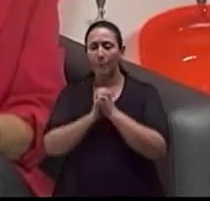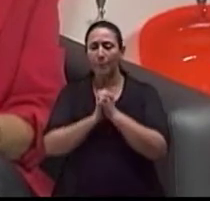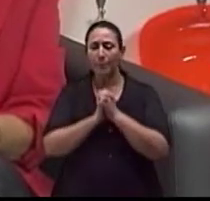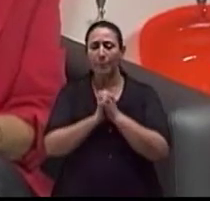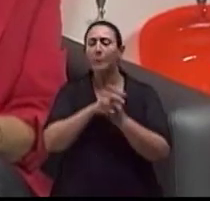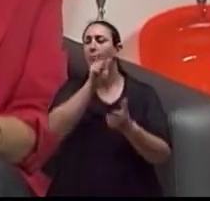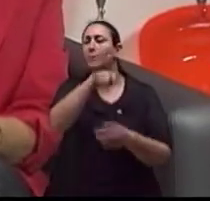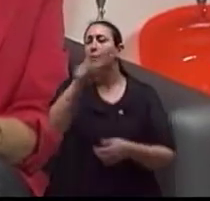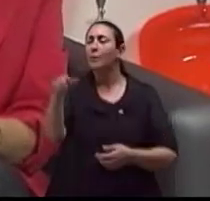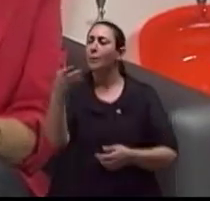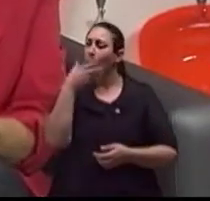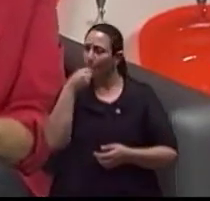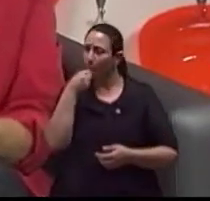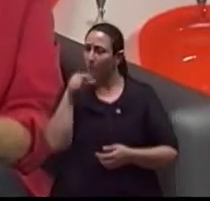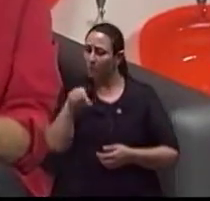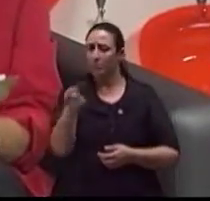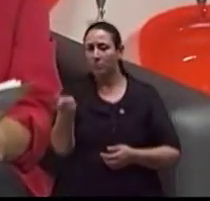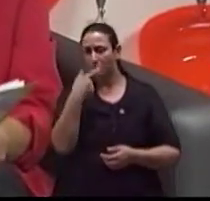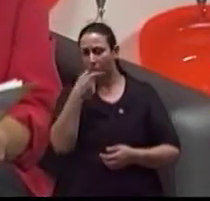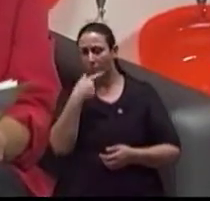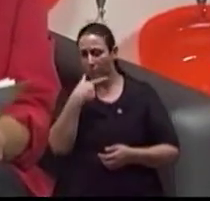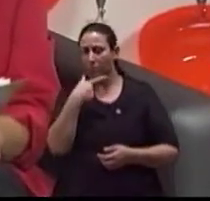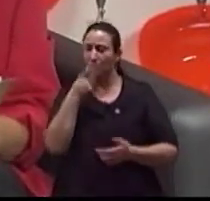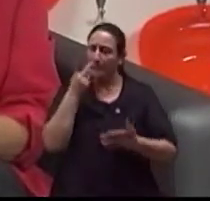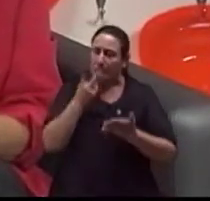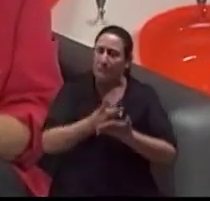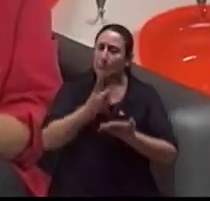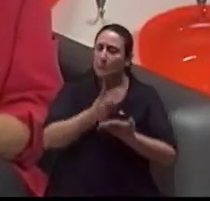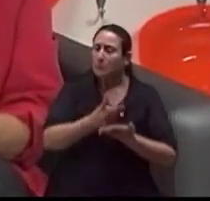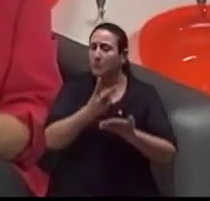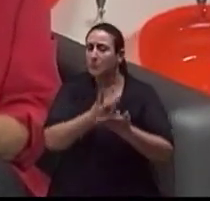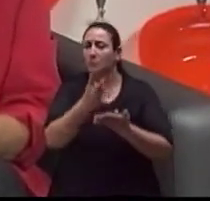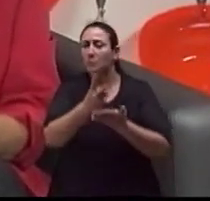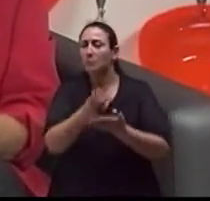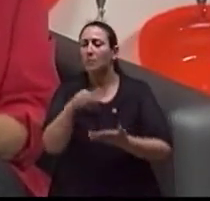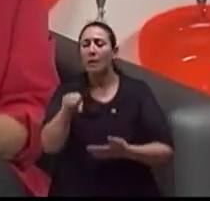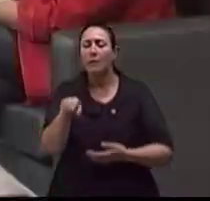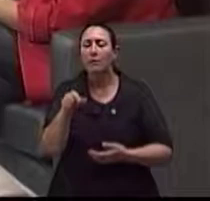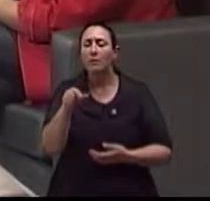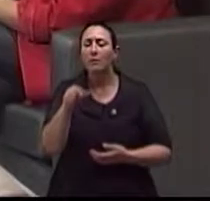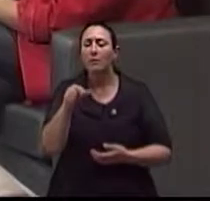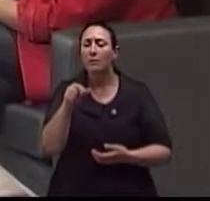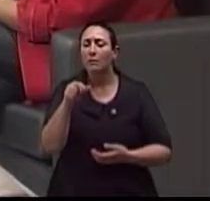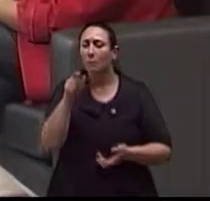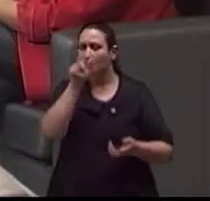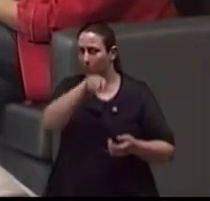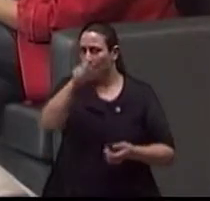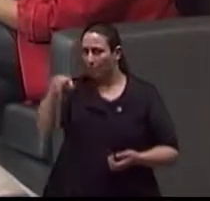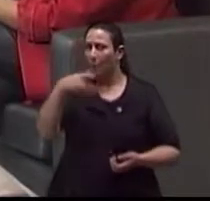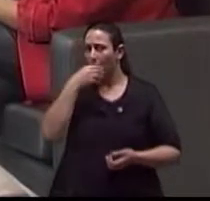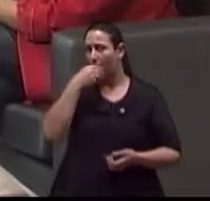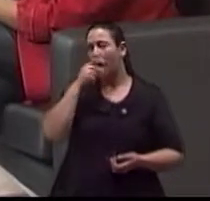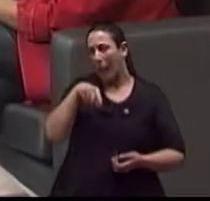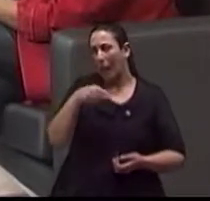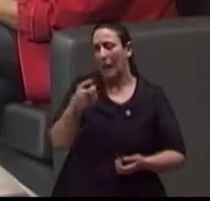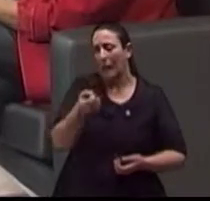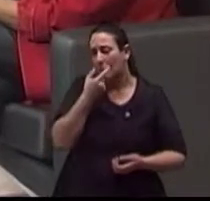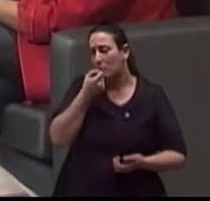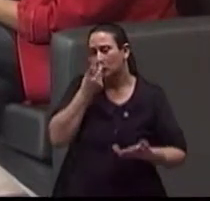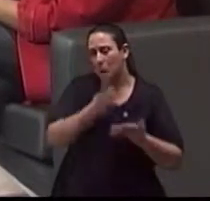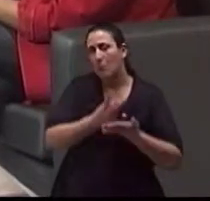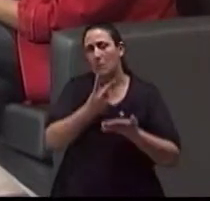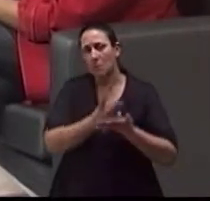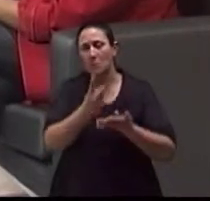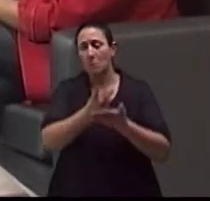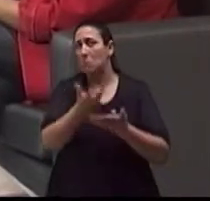homens que tomam Isto mais ou menos regularmente esse regularmente o que a resposta